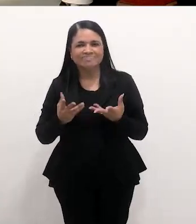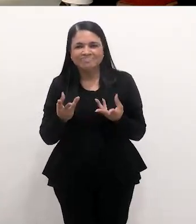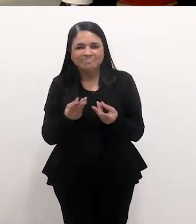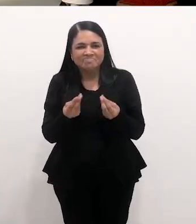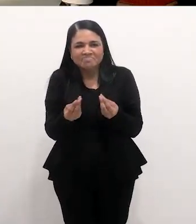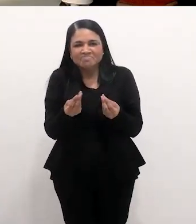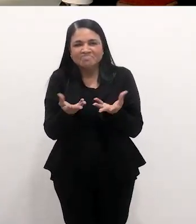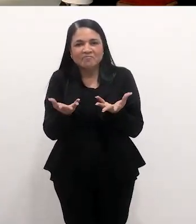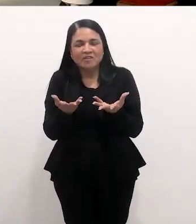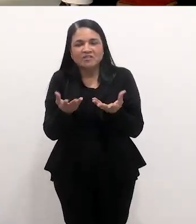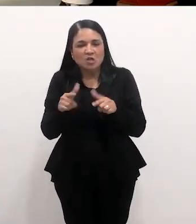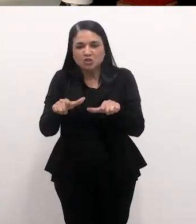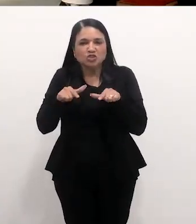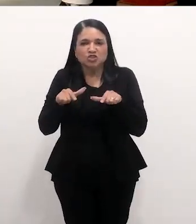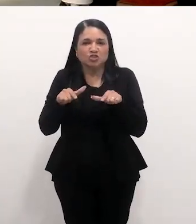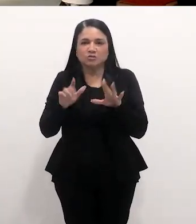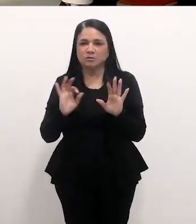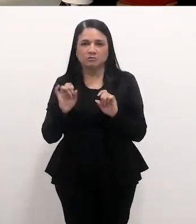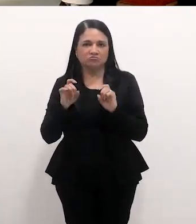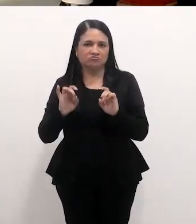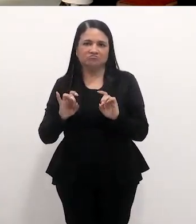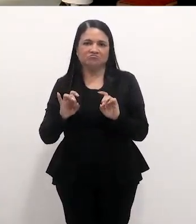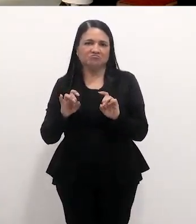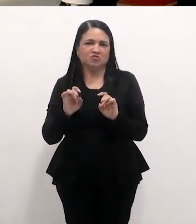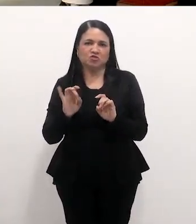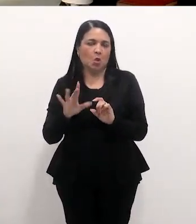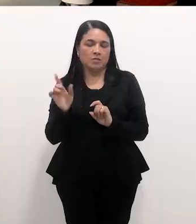Mas não ter uma cidadania também artificial, só